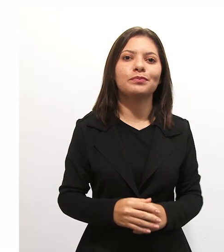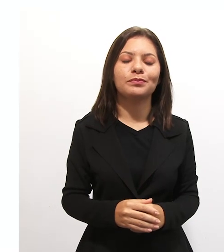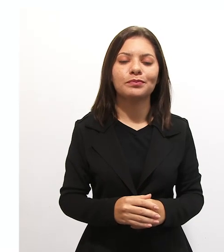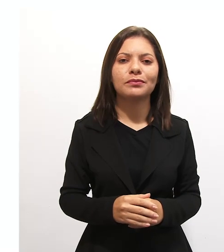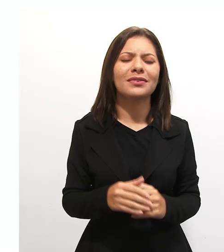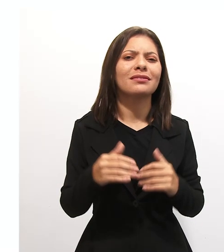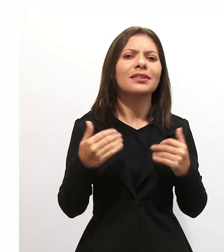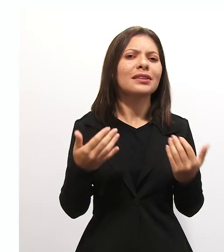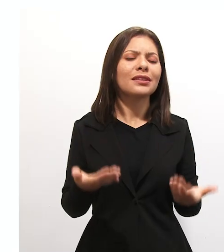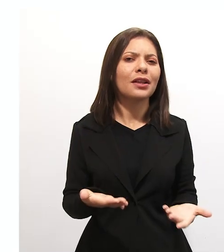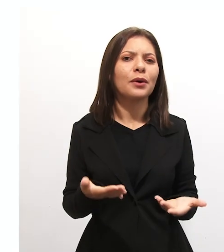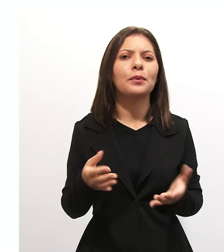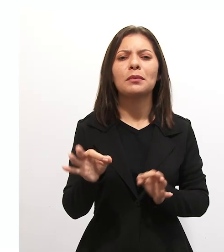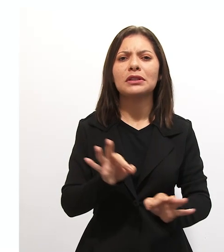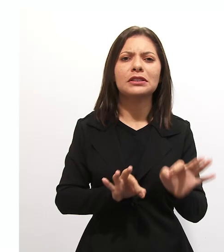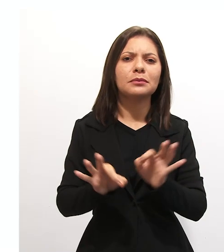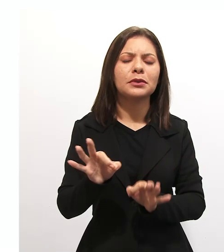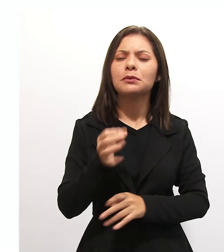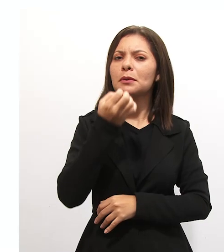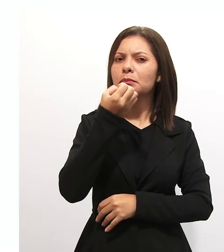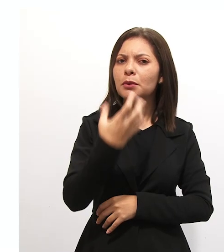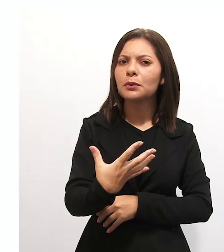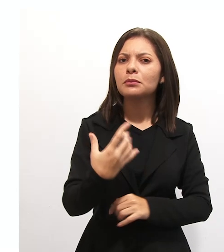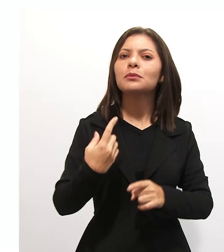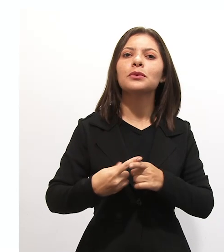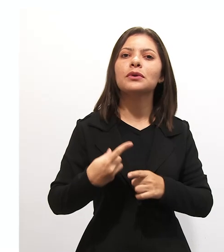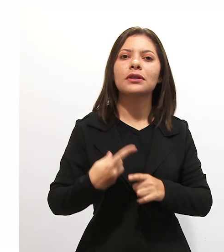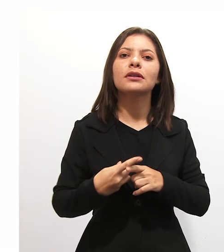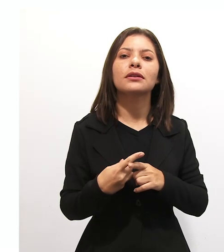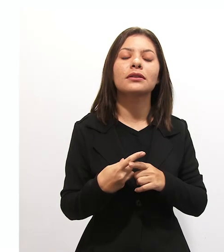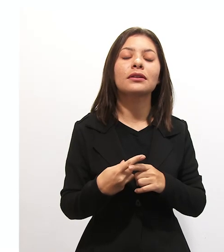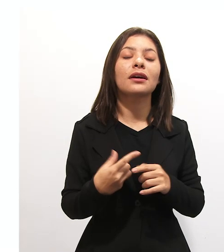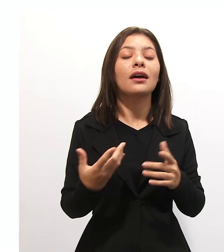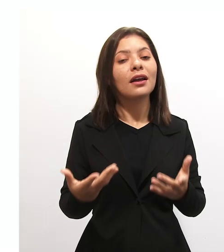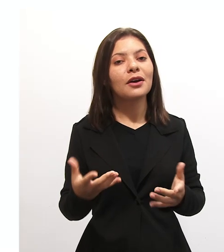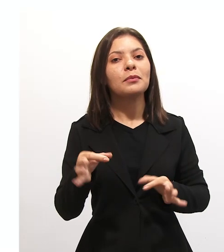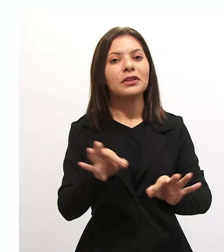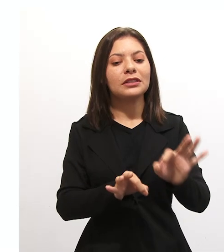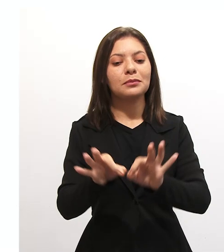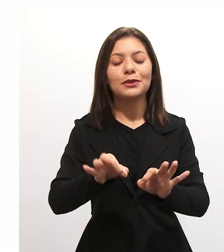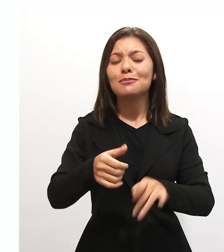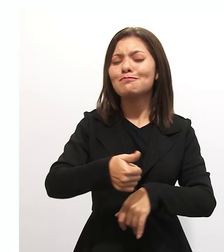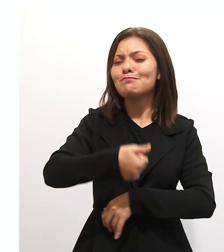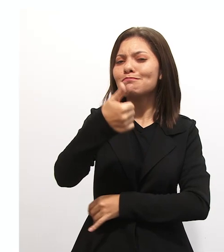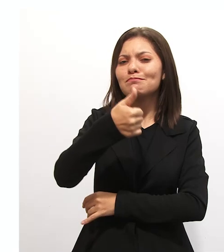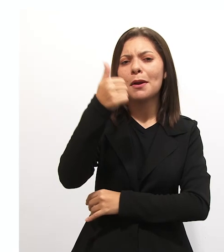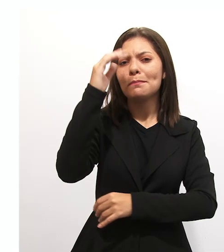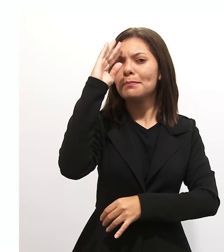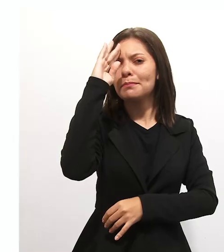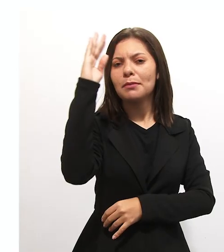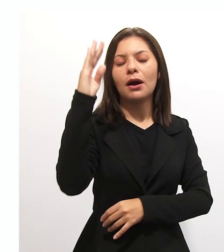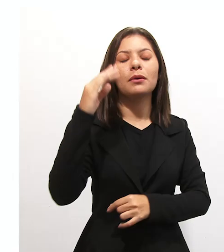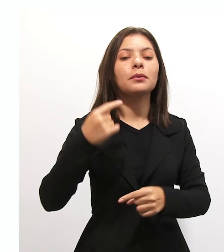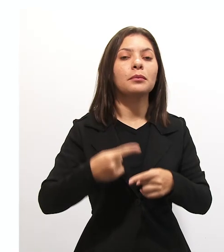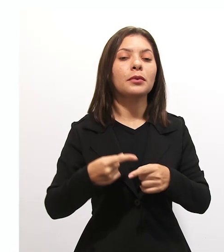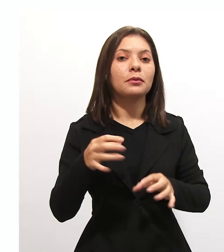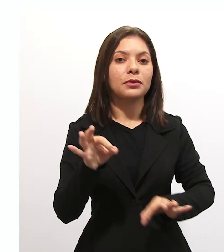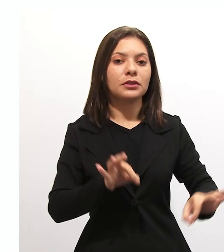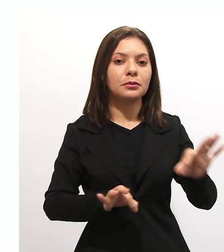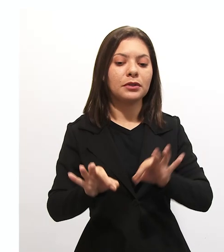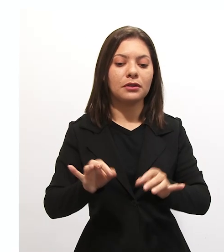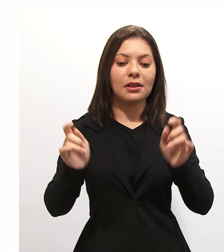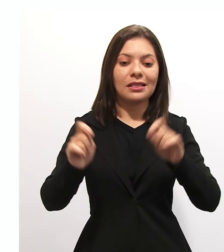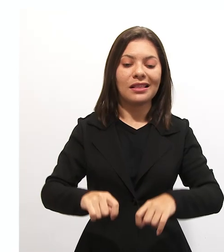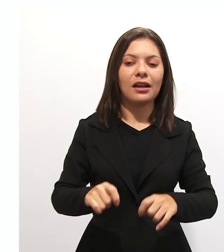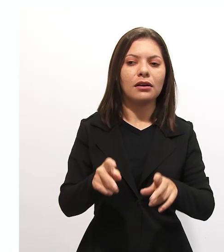qual o papel do planejamento, pessoal? O planejamento é a primeira função da gestão, porque define onde a empresa